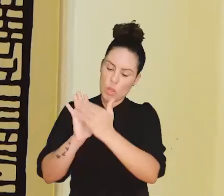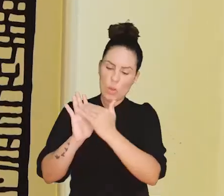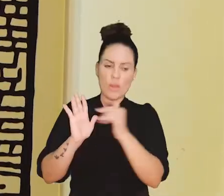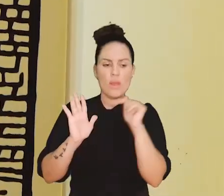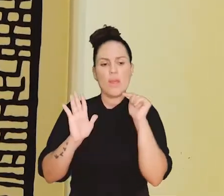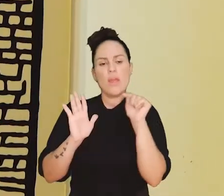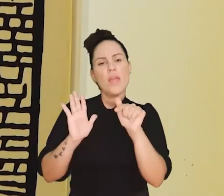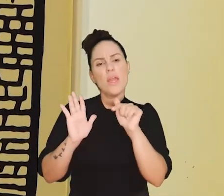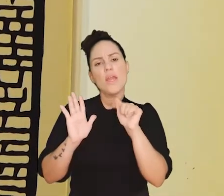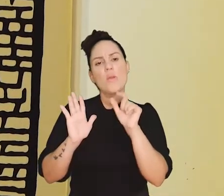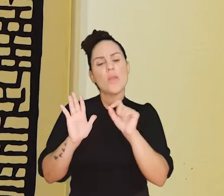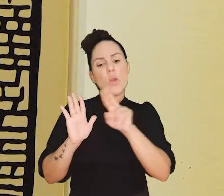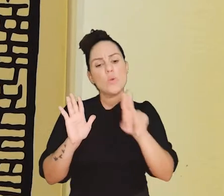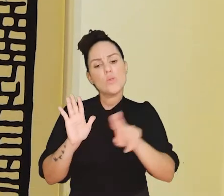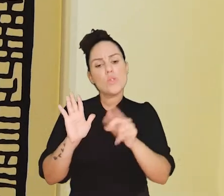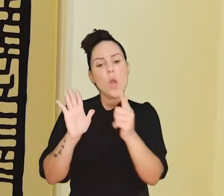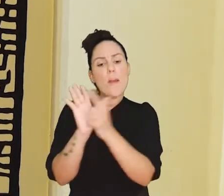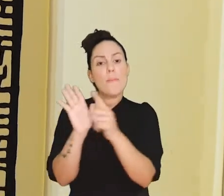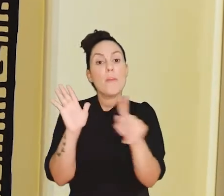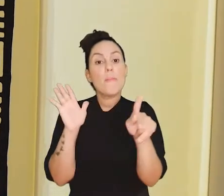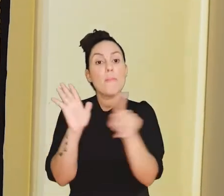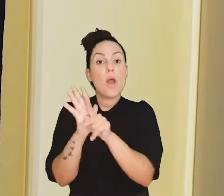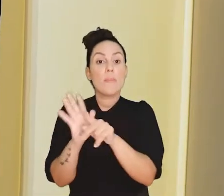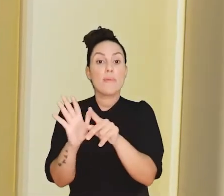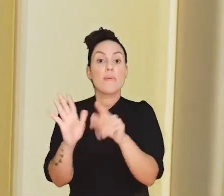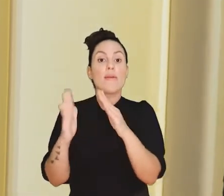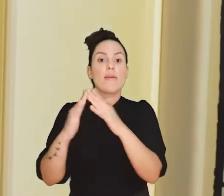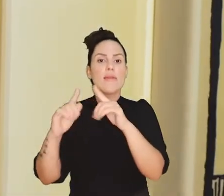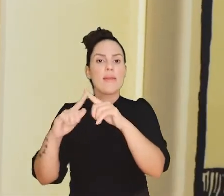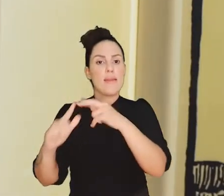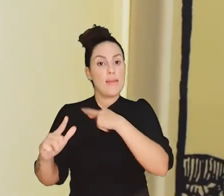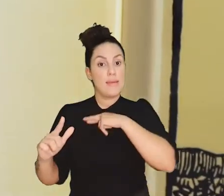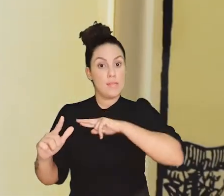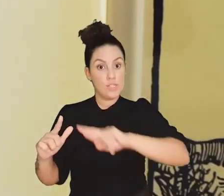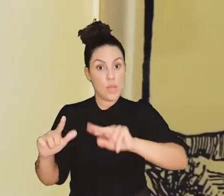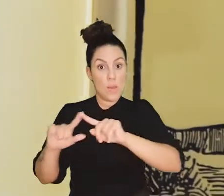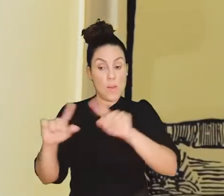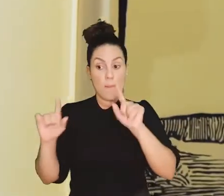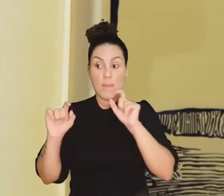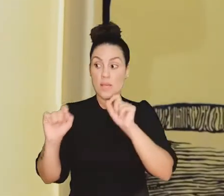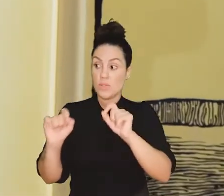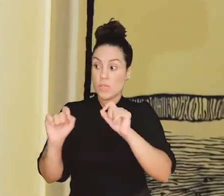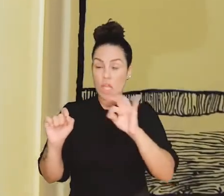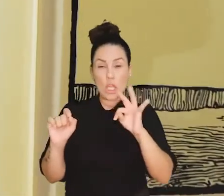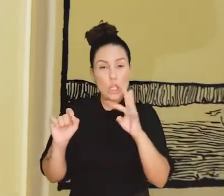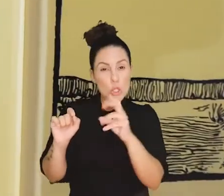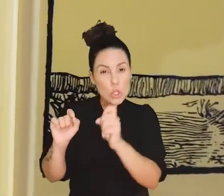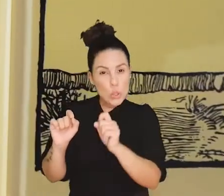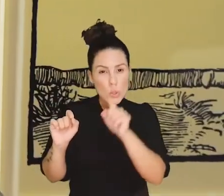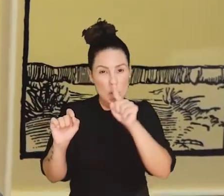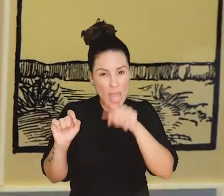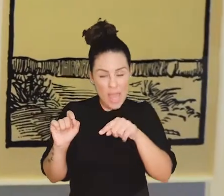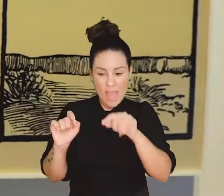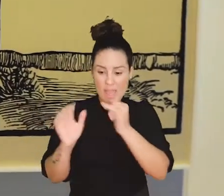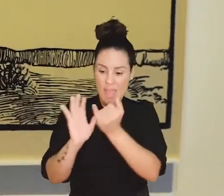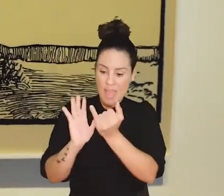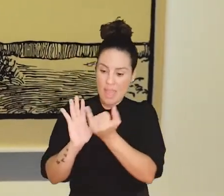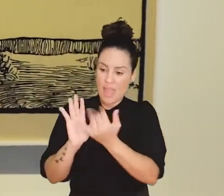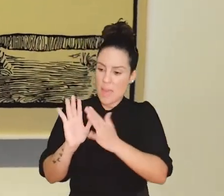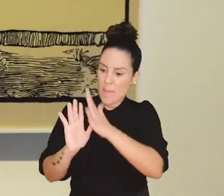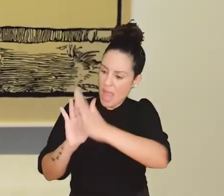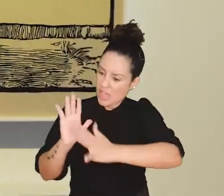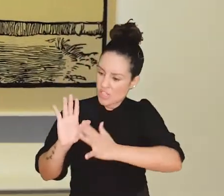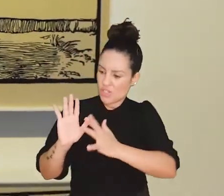de técnicas de pintura, de modo a eliminar todas as figuras humanas dessas cenas. O